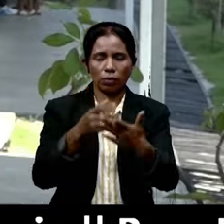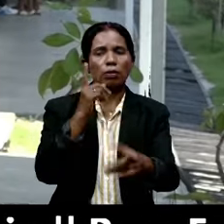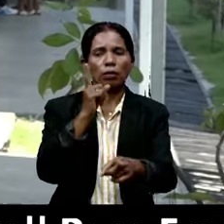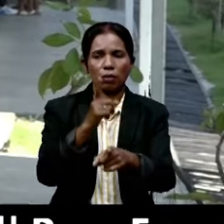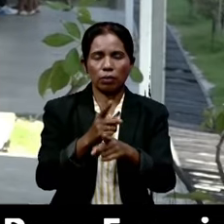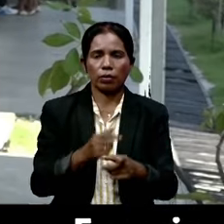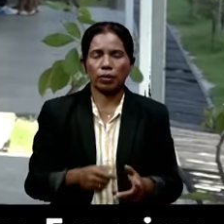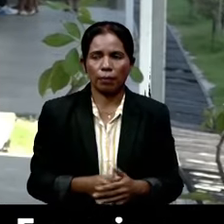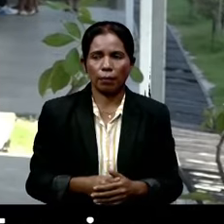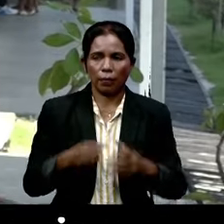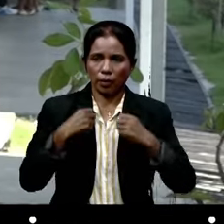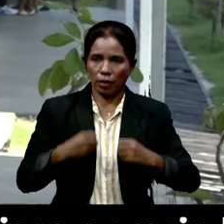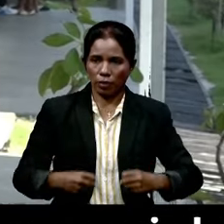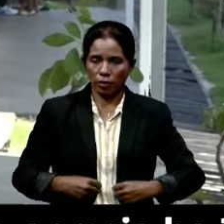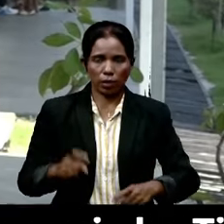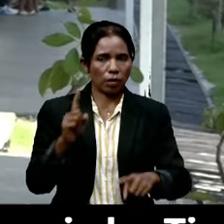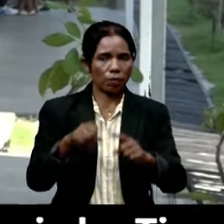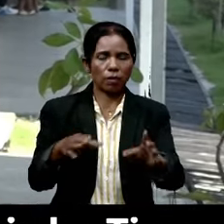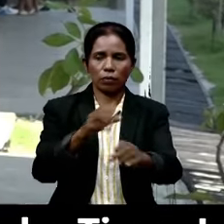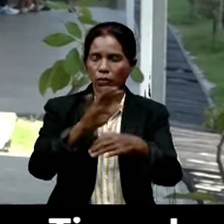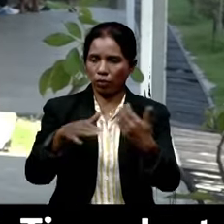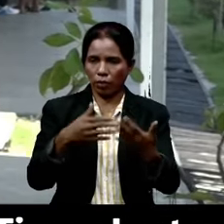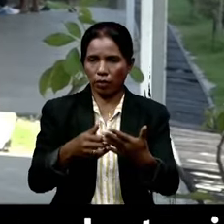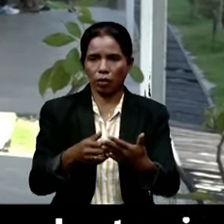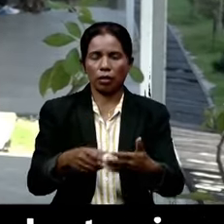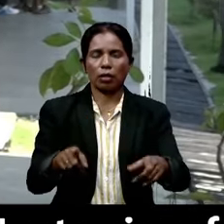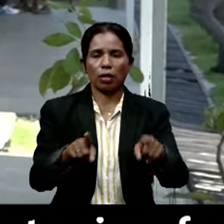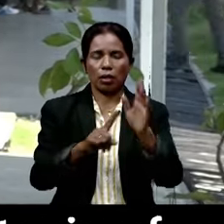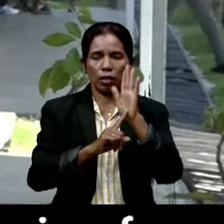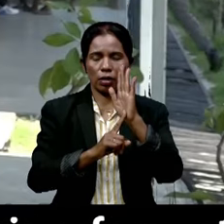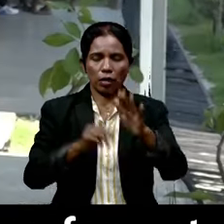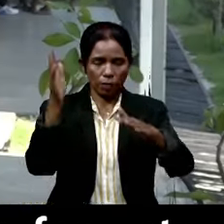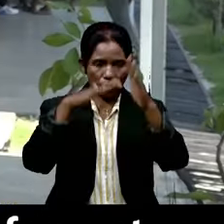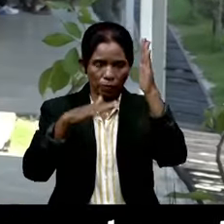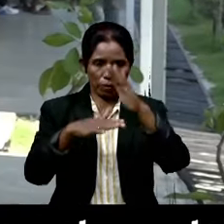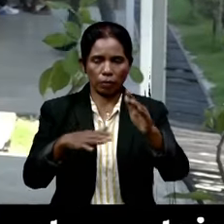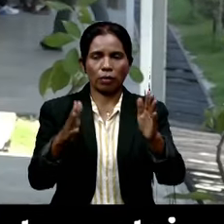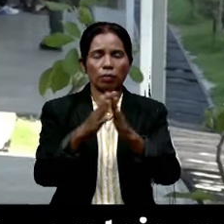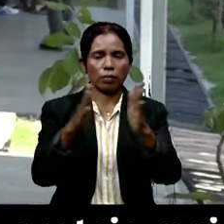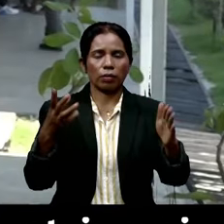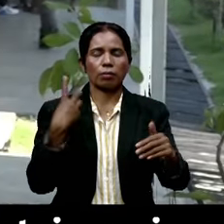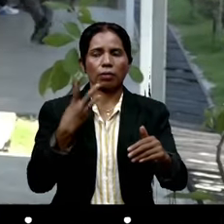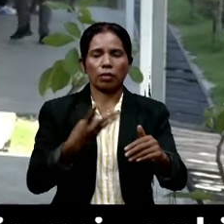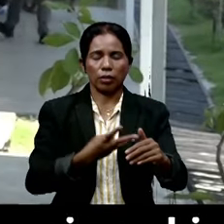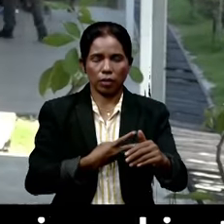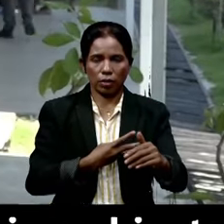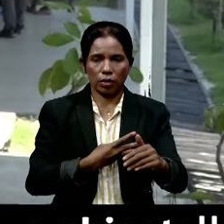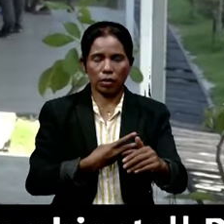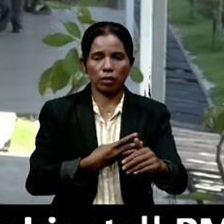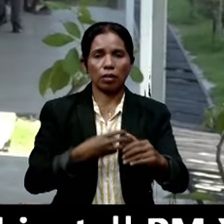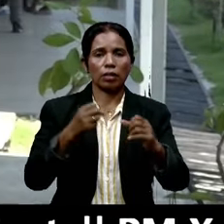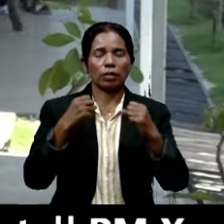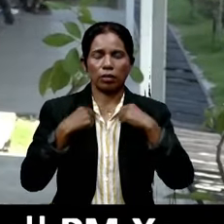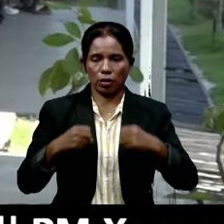a saúde label foi tomada. Então, ele não sai problema mais no setor.